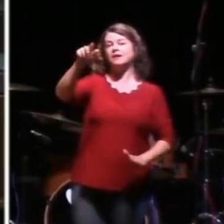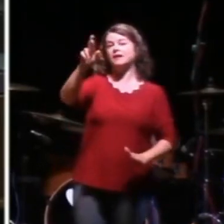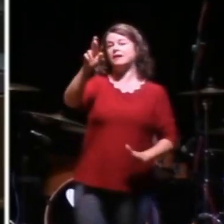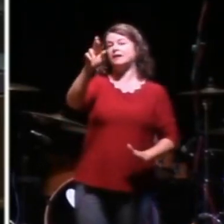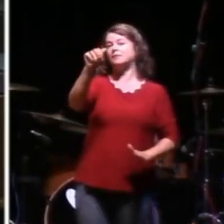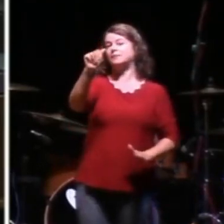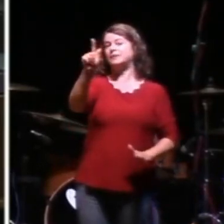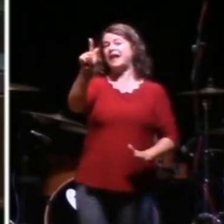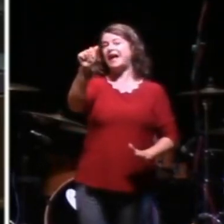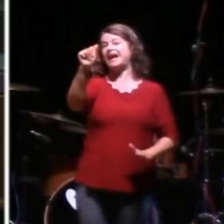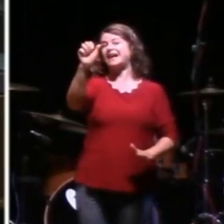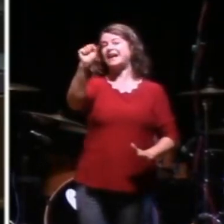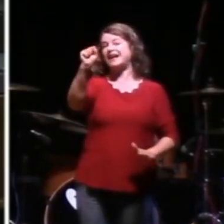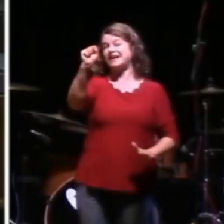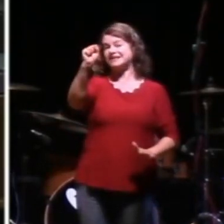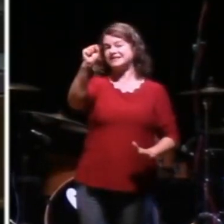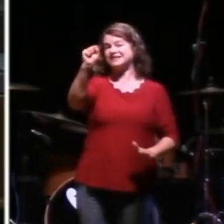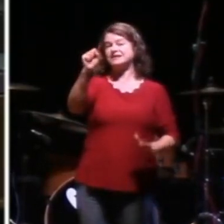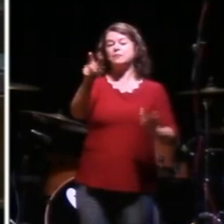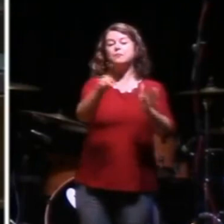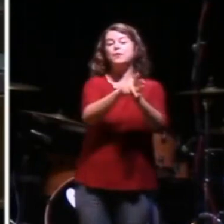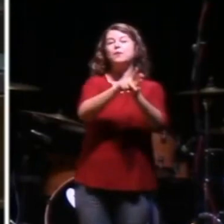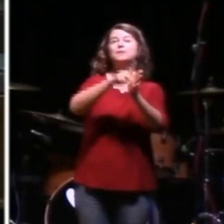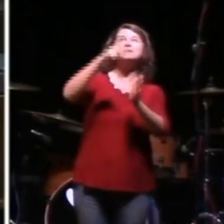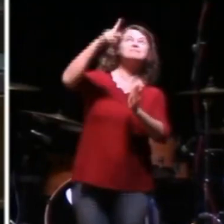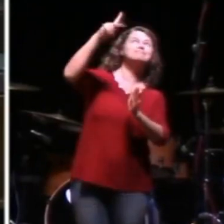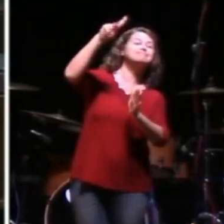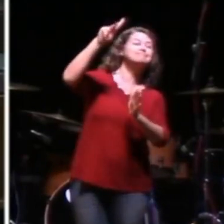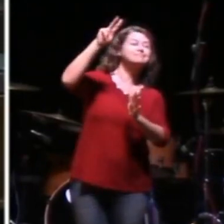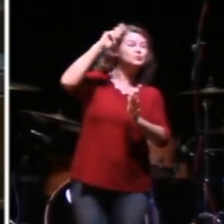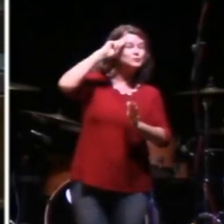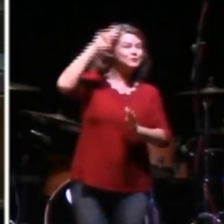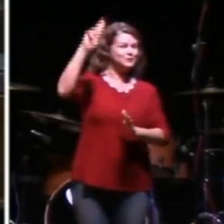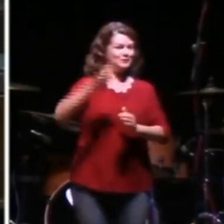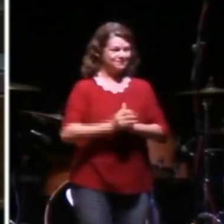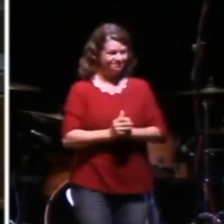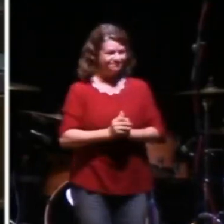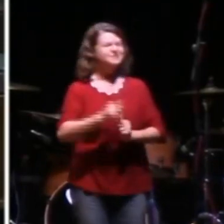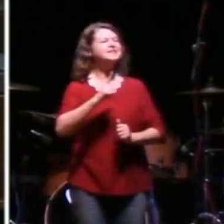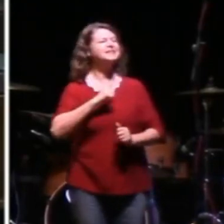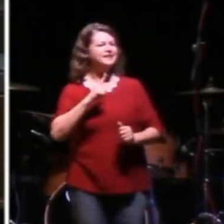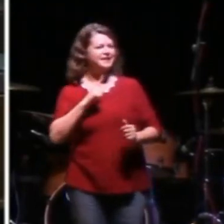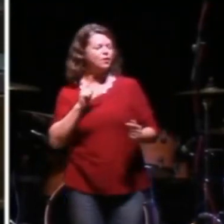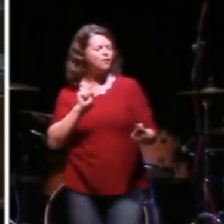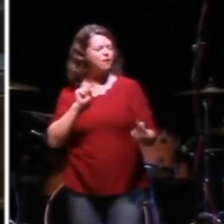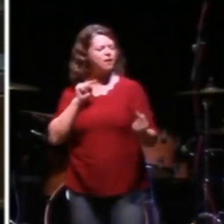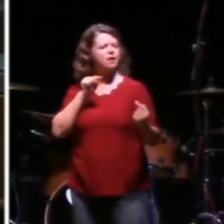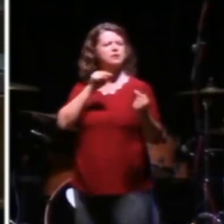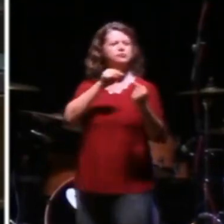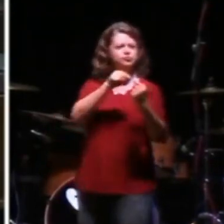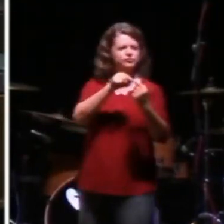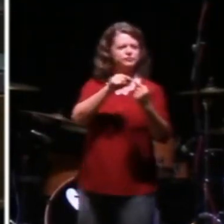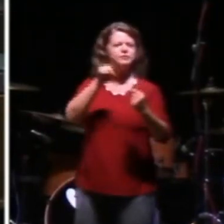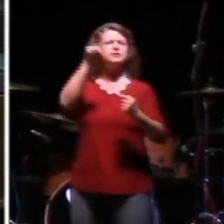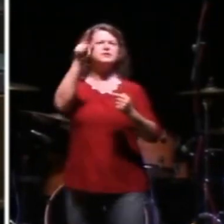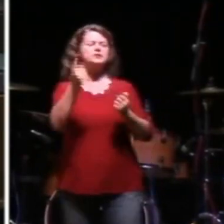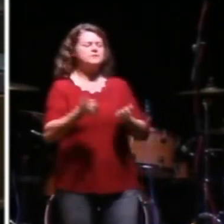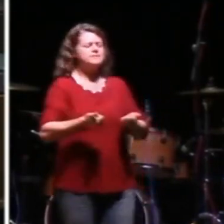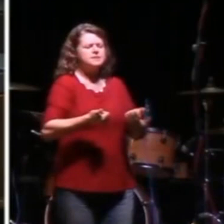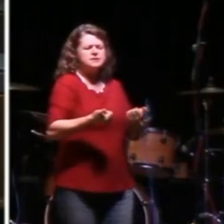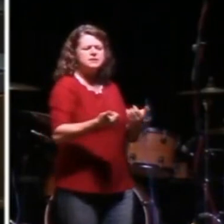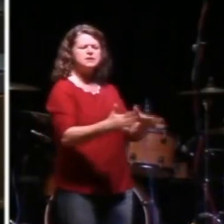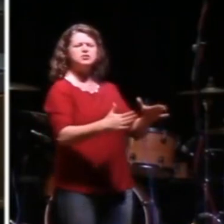senhor existe motivo pelo qual temos espreme a humanidade existe motivo pelo qual deus ele